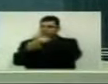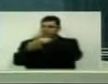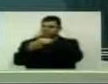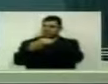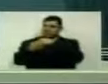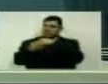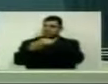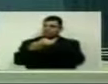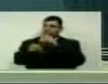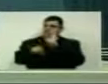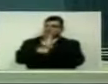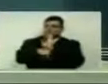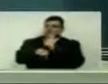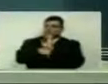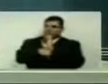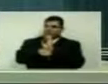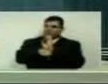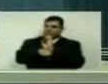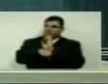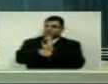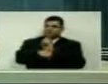no seio do Estado.